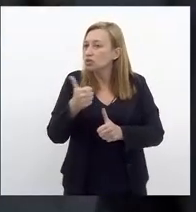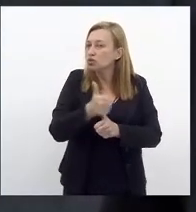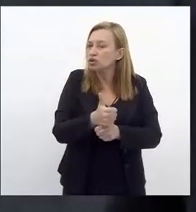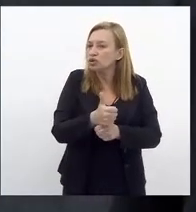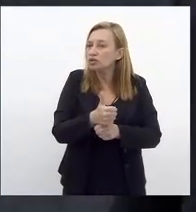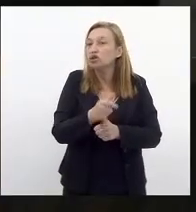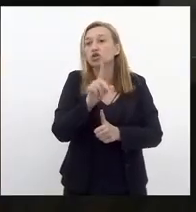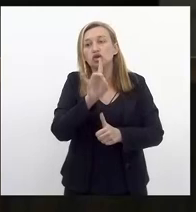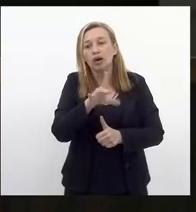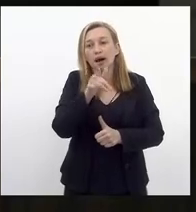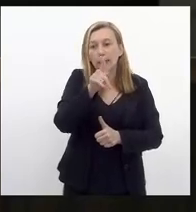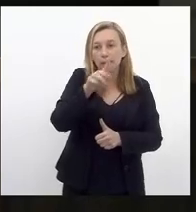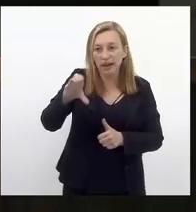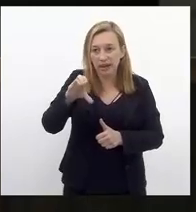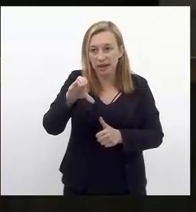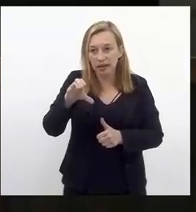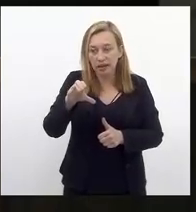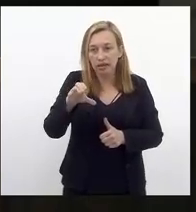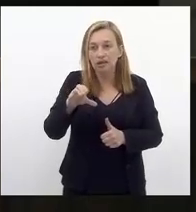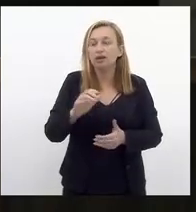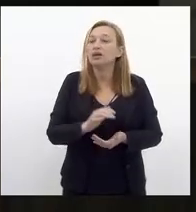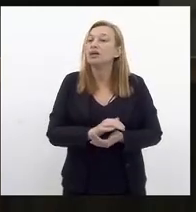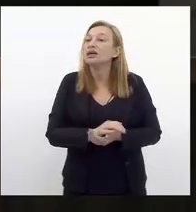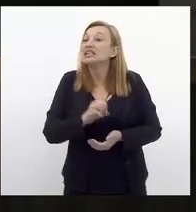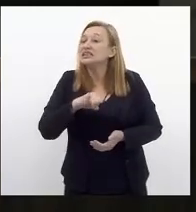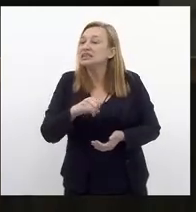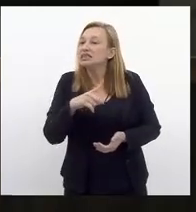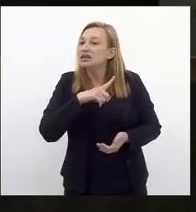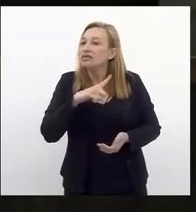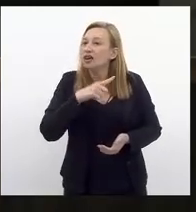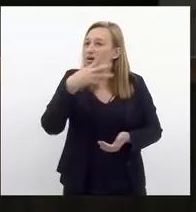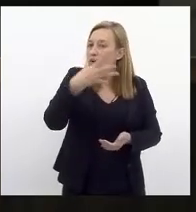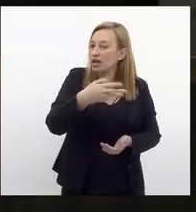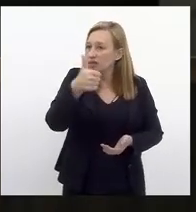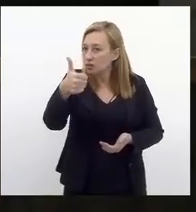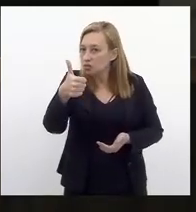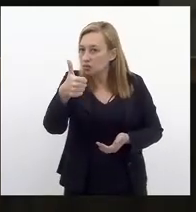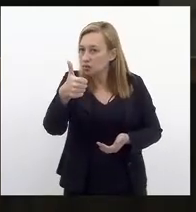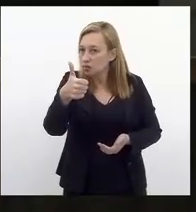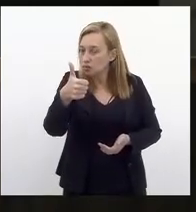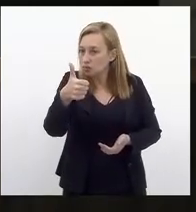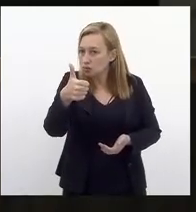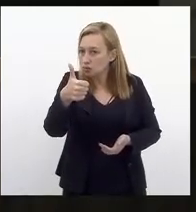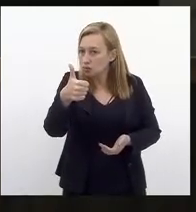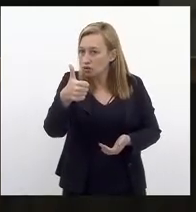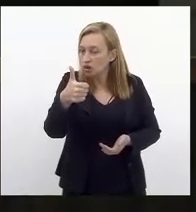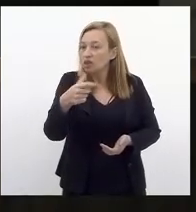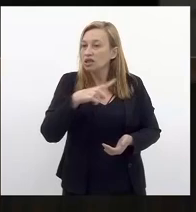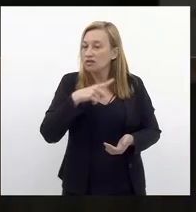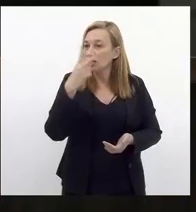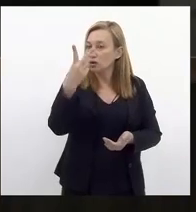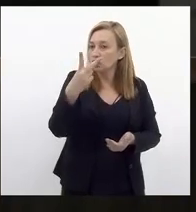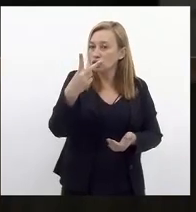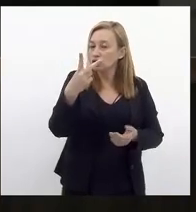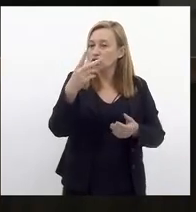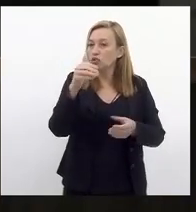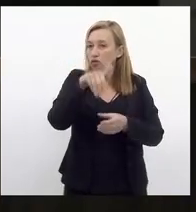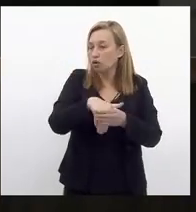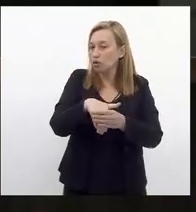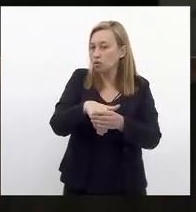para aprovar a PEC com substitutiva se tiver 41 e tiver dois votos contrários